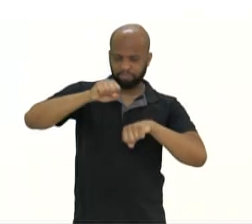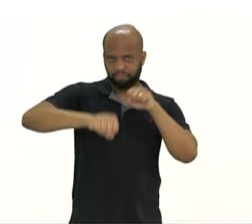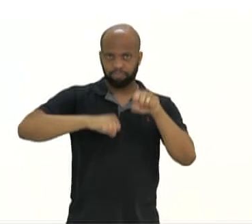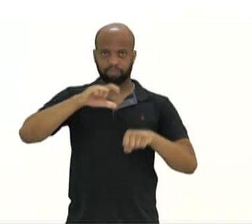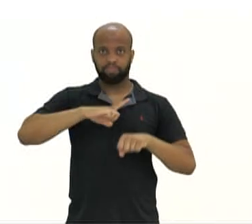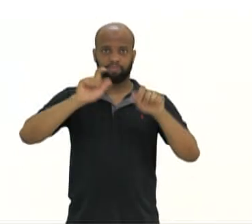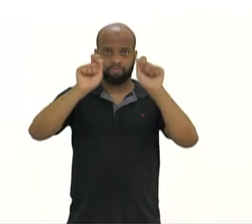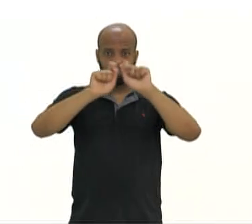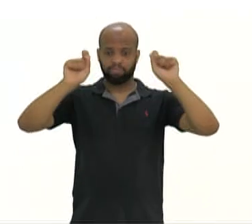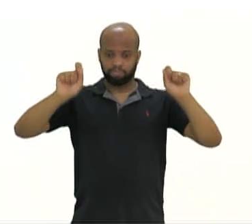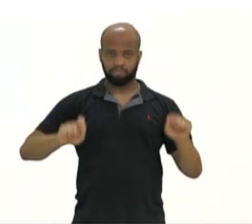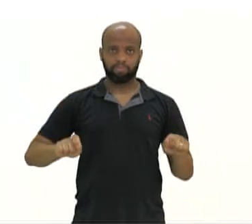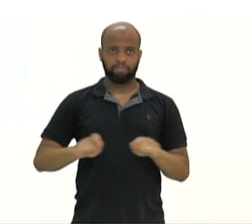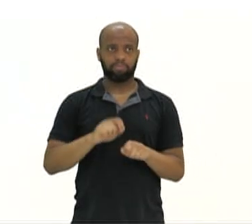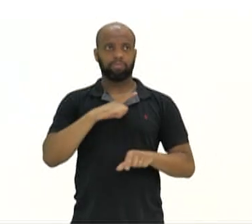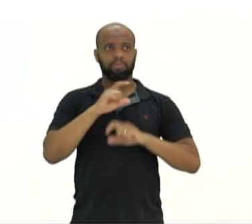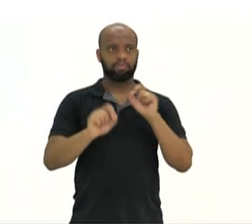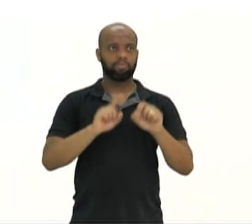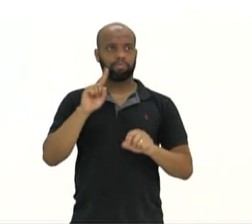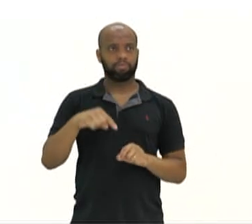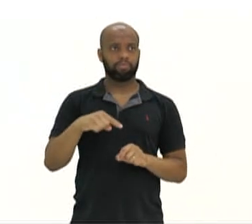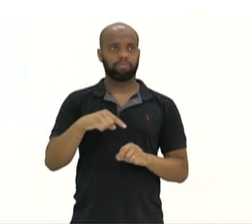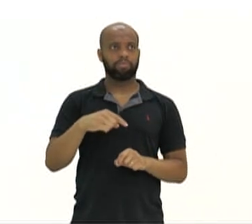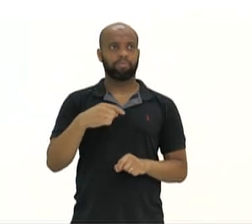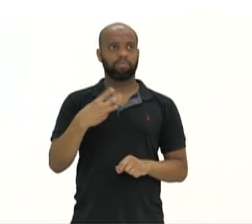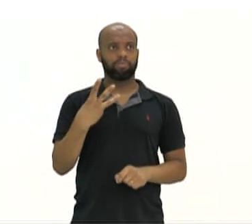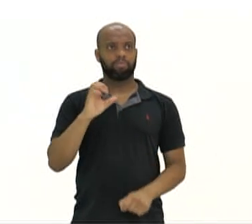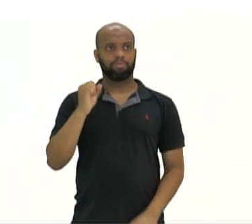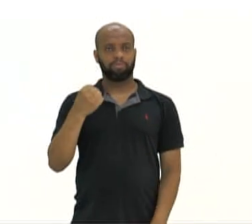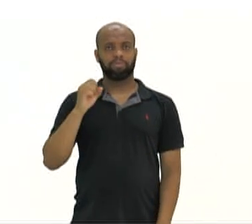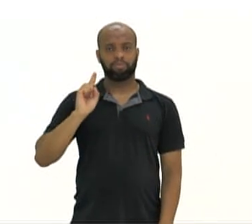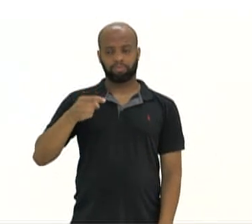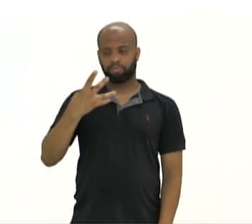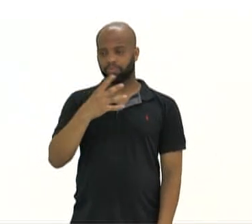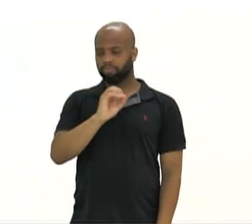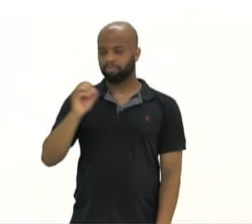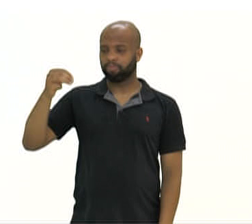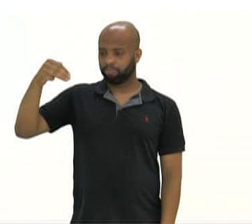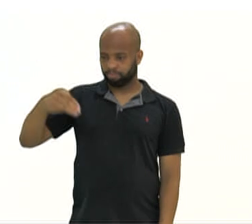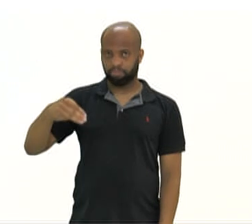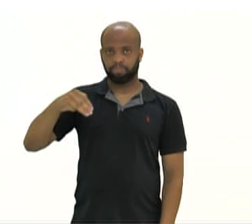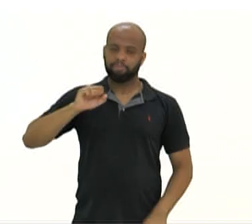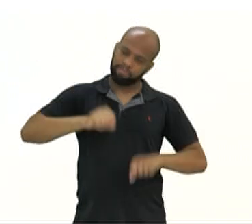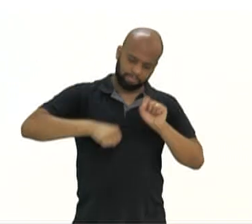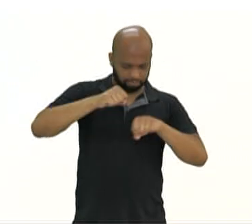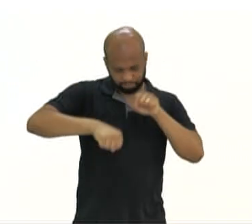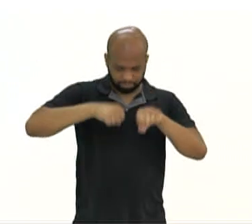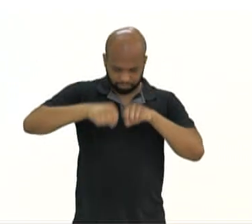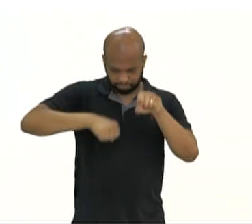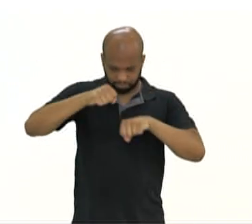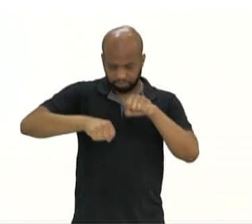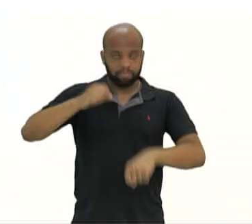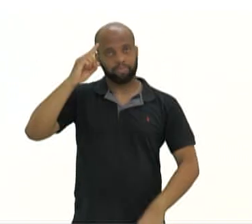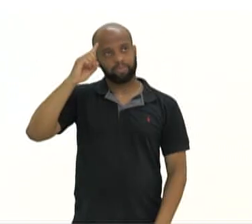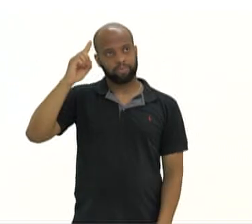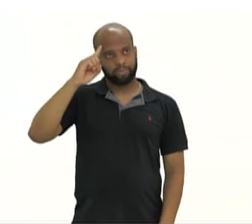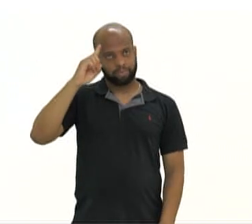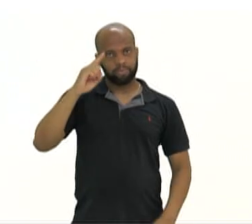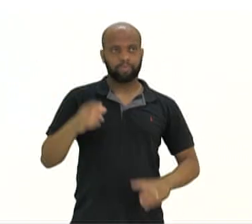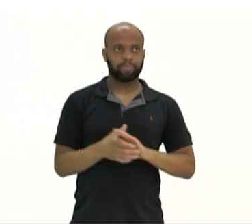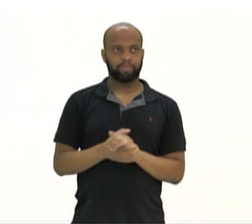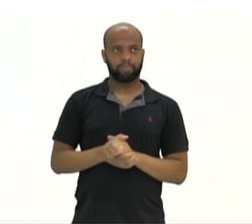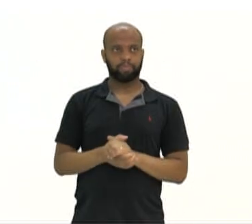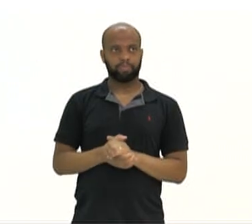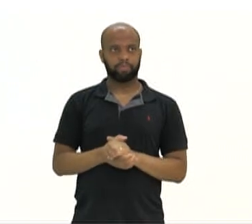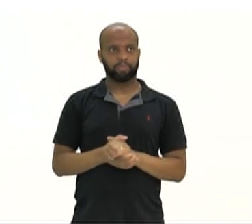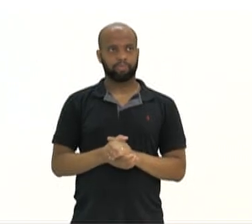tem a área. A distância que ele pedala é de 38.400 metros por dia. Legal,